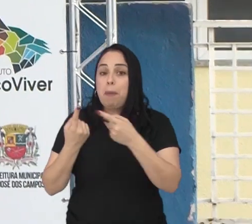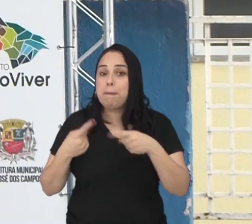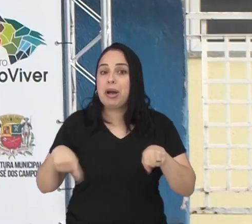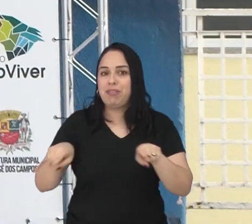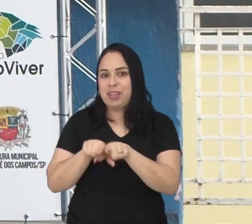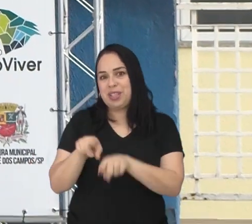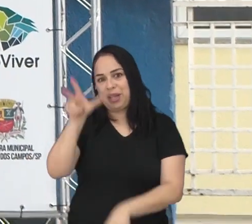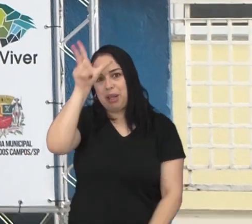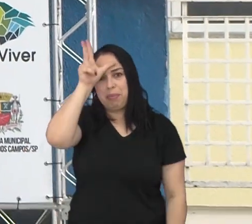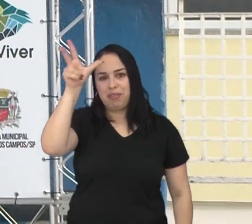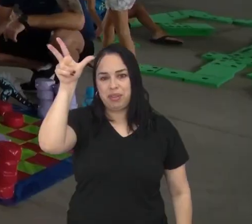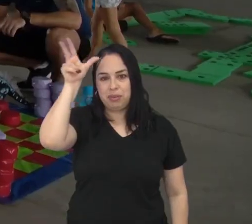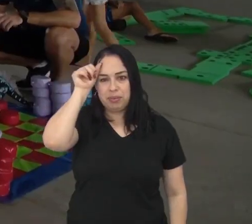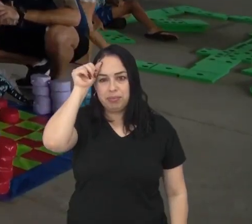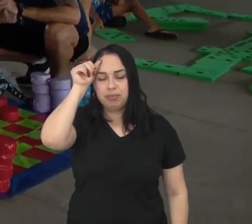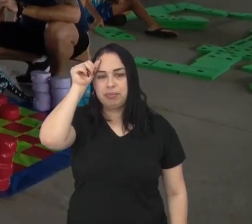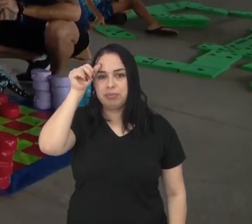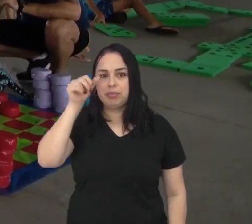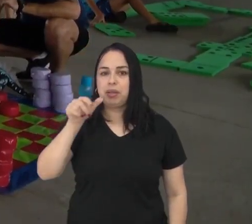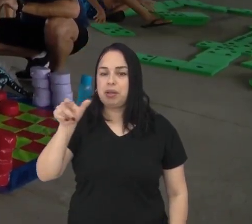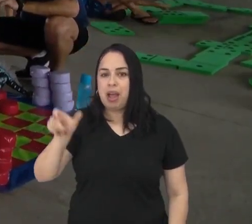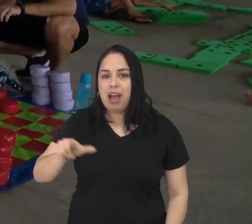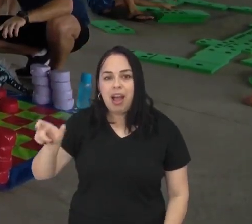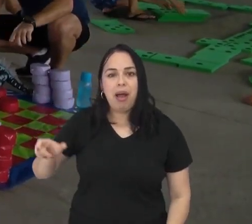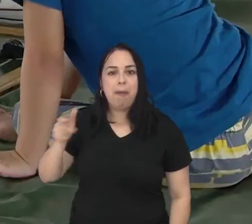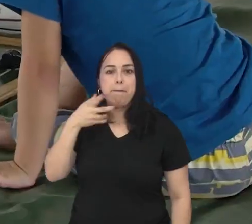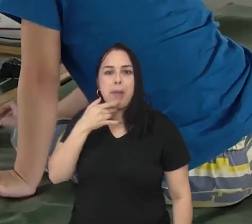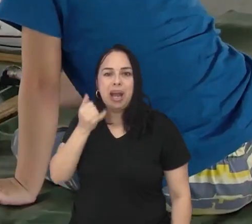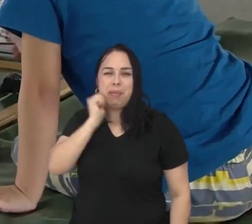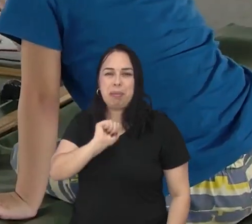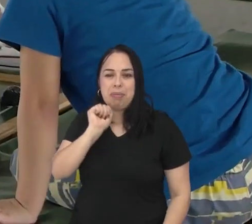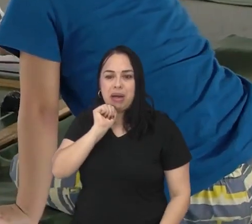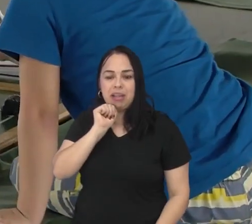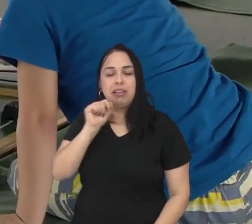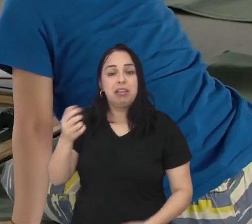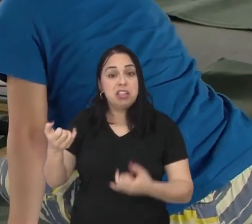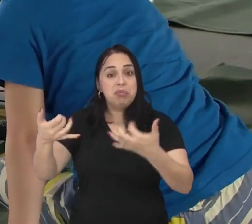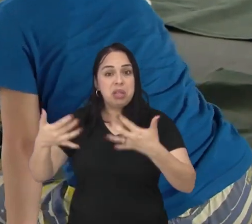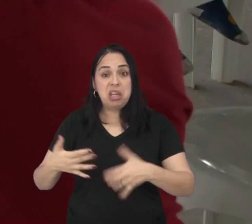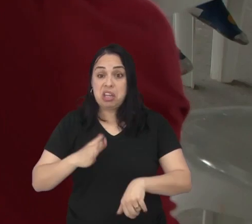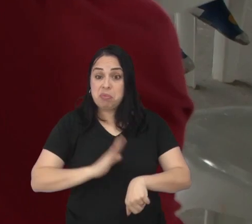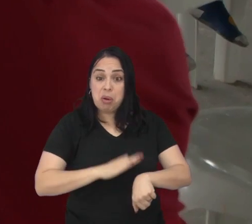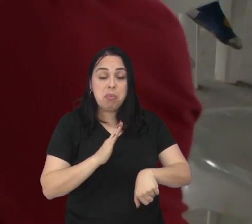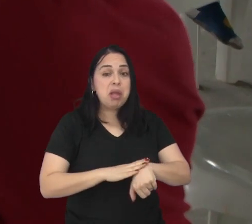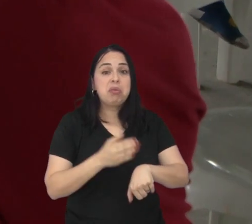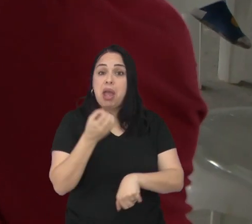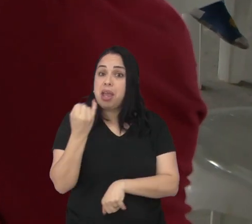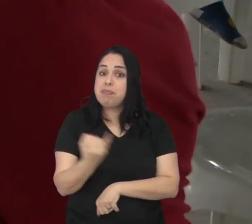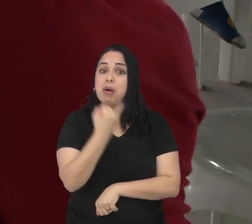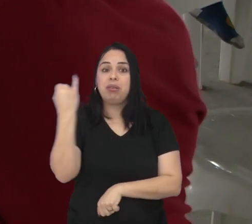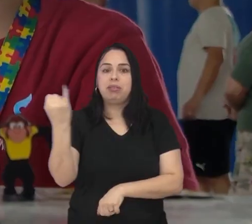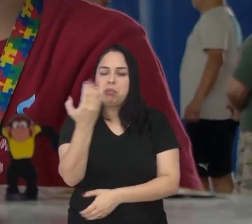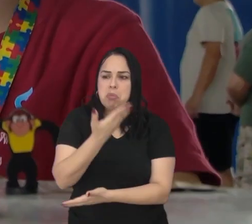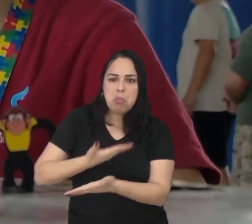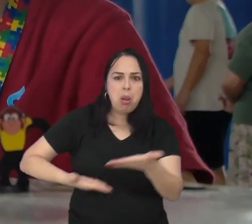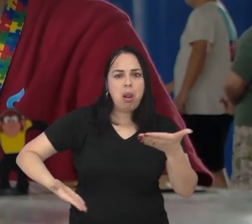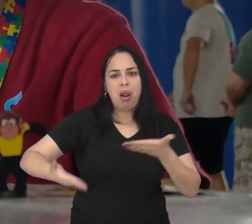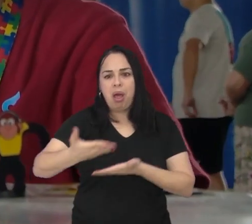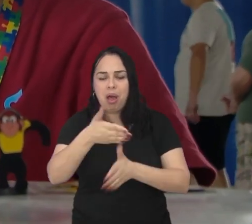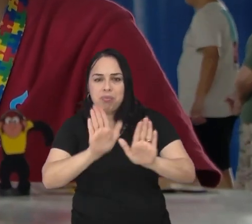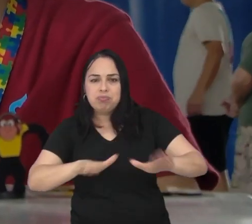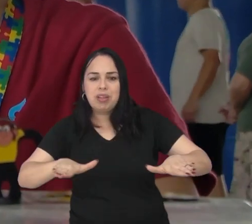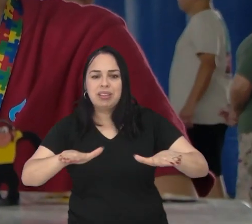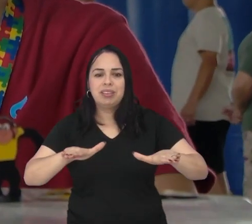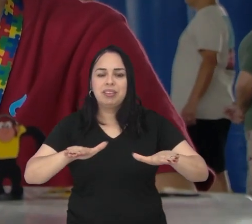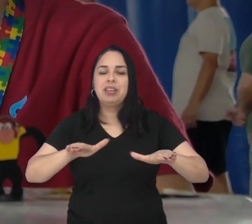apoio aos autistas em parceria com a prefeitura. Para os pais, momentos como esse são importantes para a